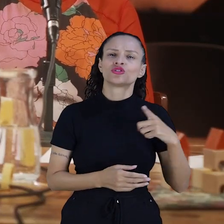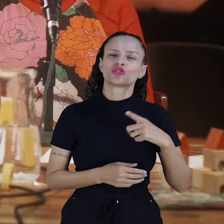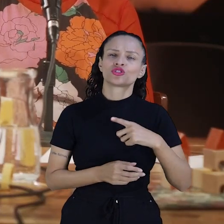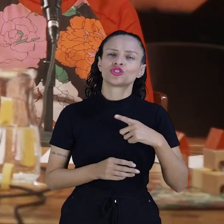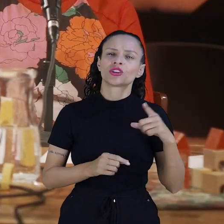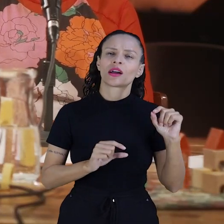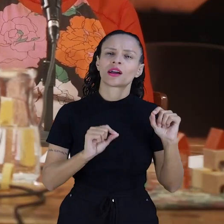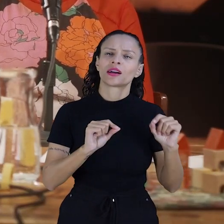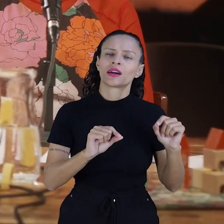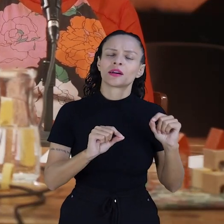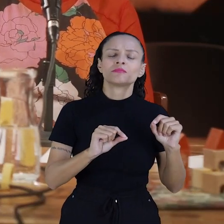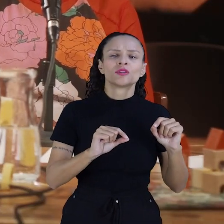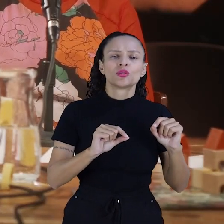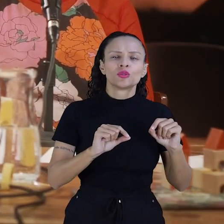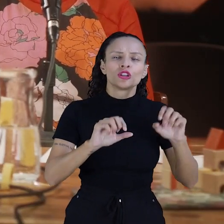de pequenas